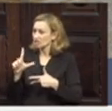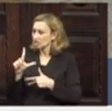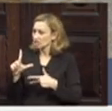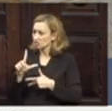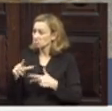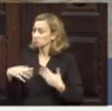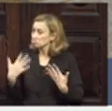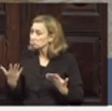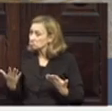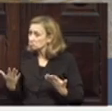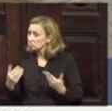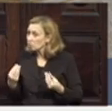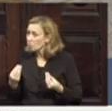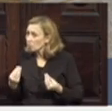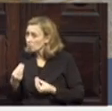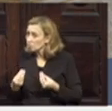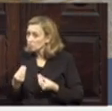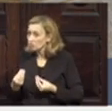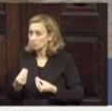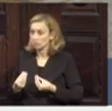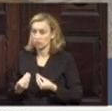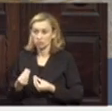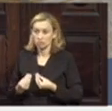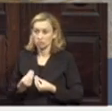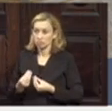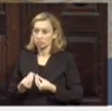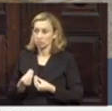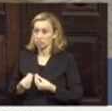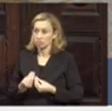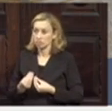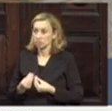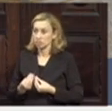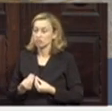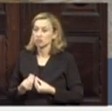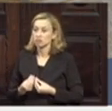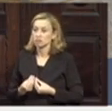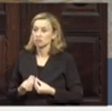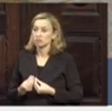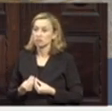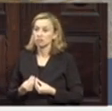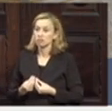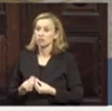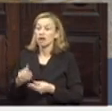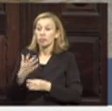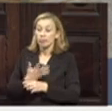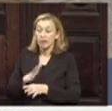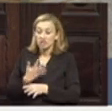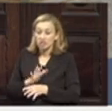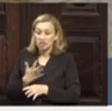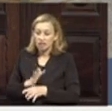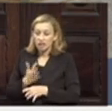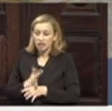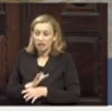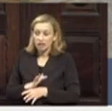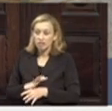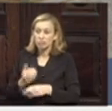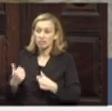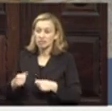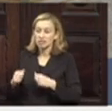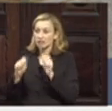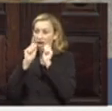de restrições que eu coloco aqui na tribuna no debate. Mas não dá para o Ministério Público agora querer substituir o